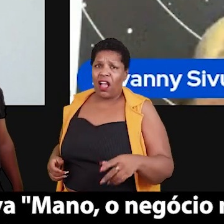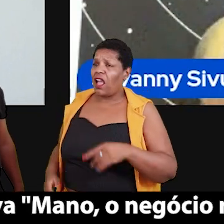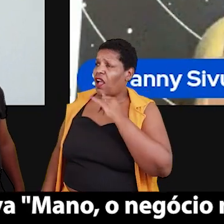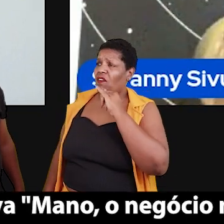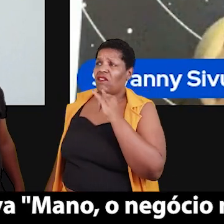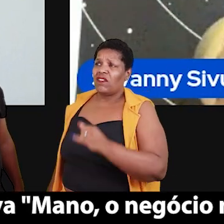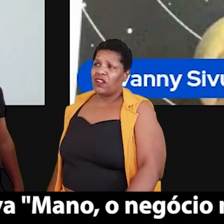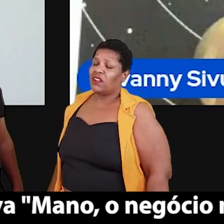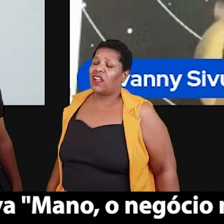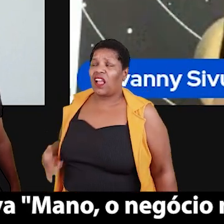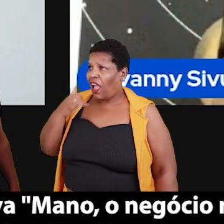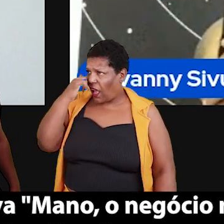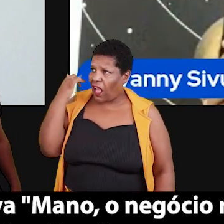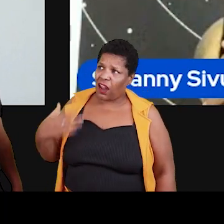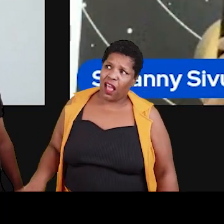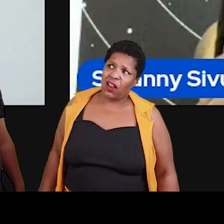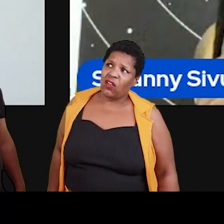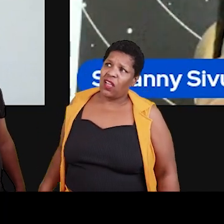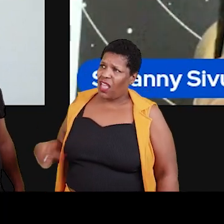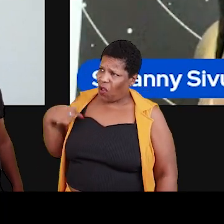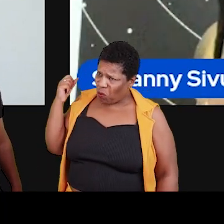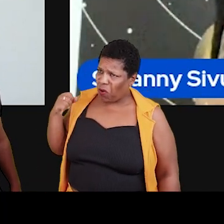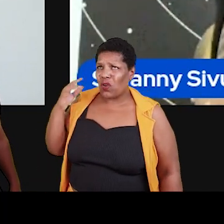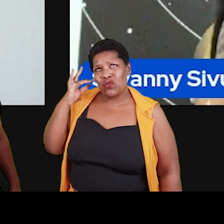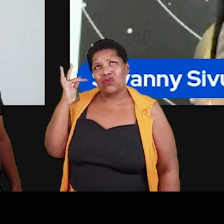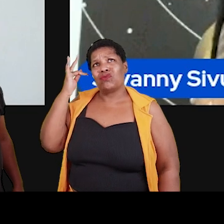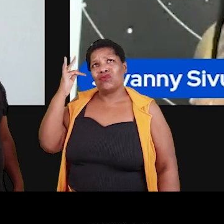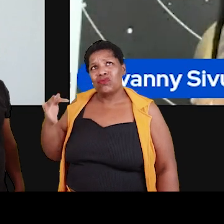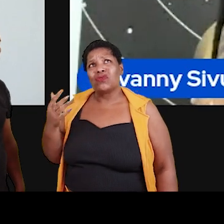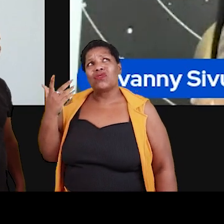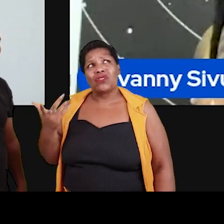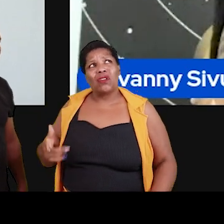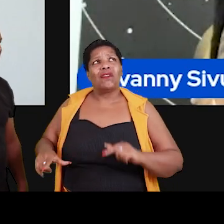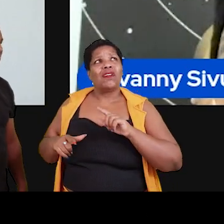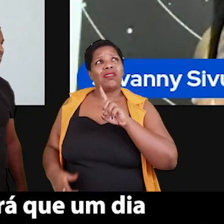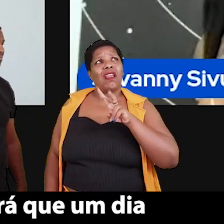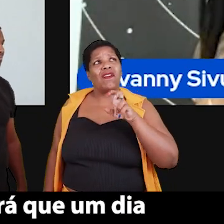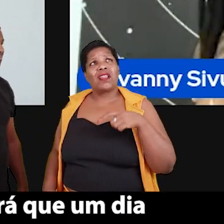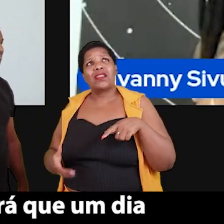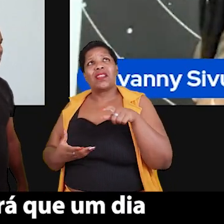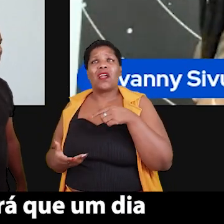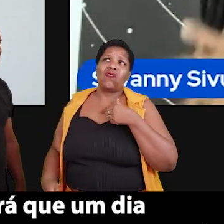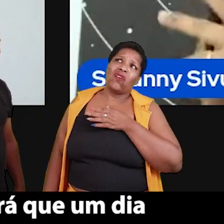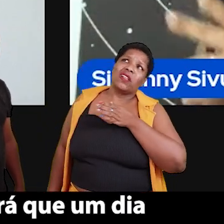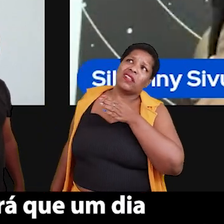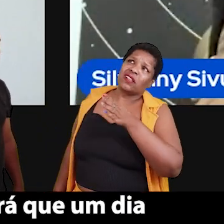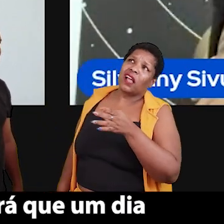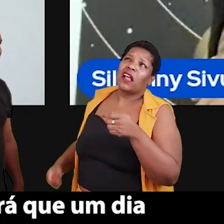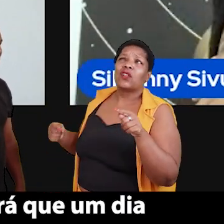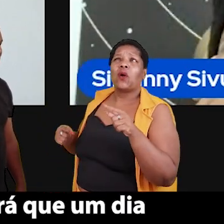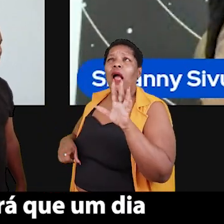o negócio não. Caraca, velho, será que um dia eu vou poder estar nesse DVD, num DVD? Será que um dia eu vou poder tocar